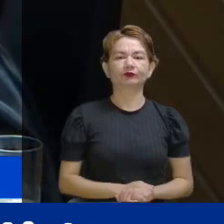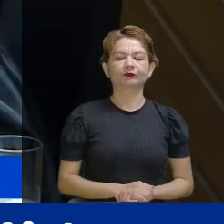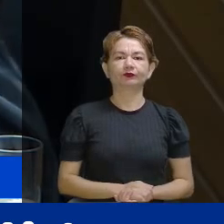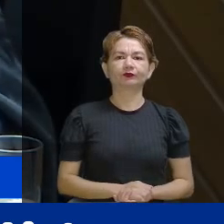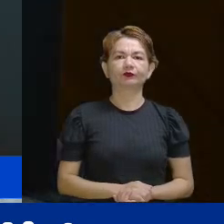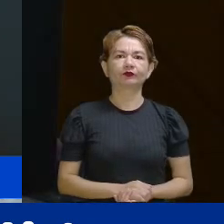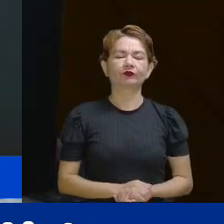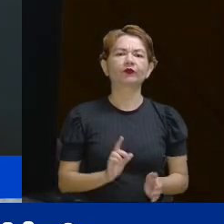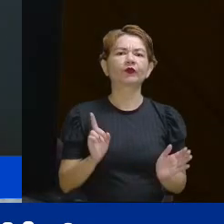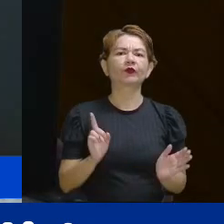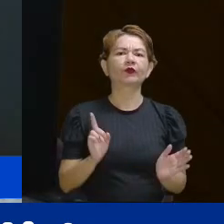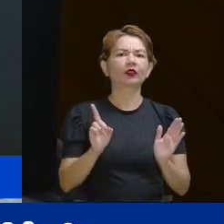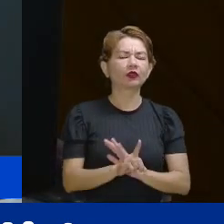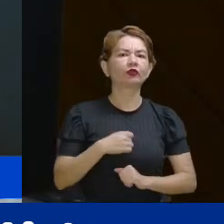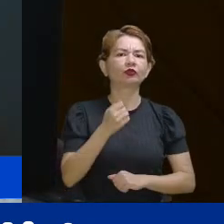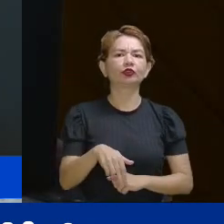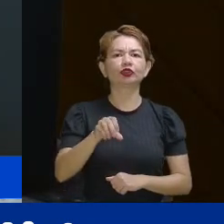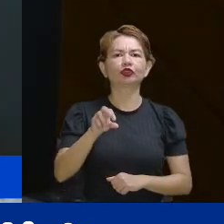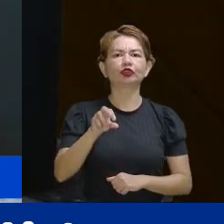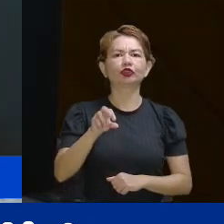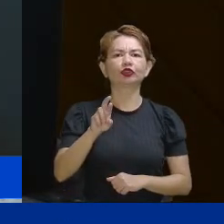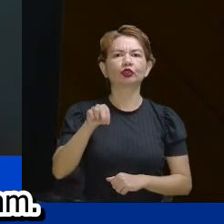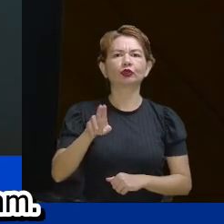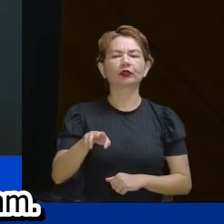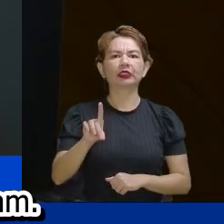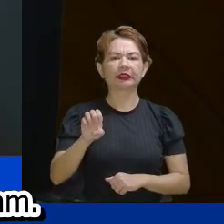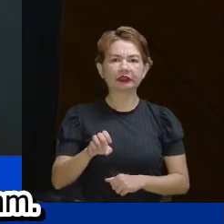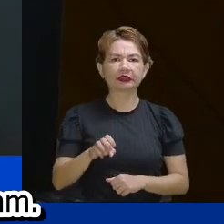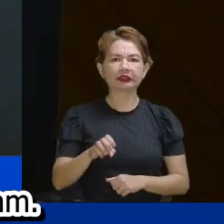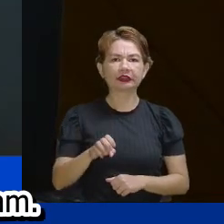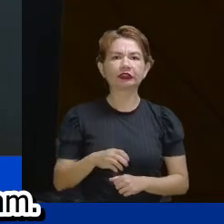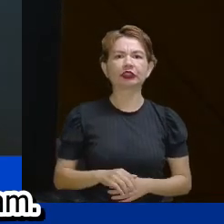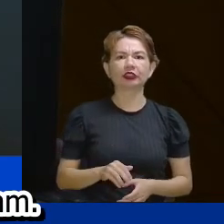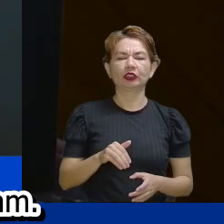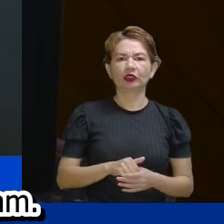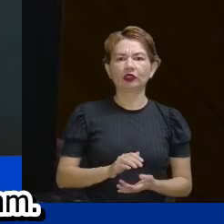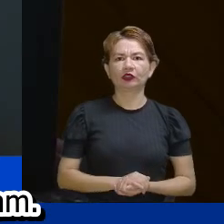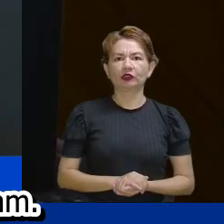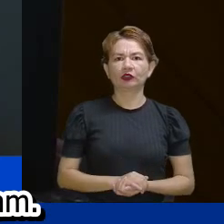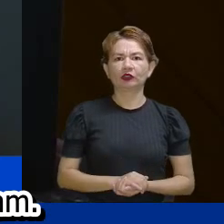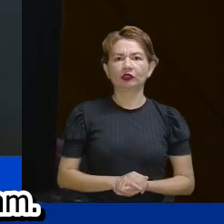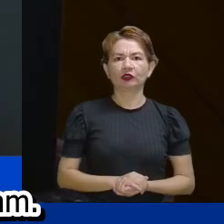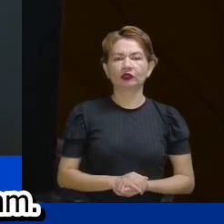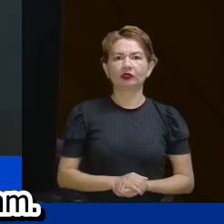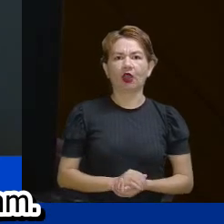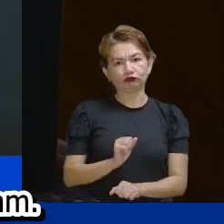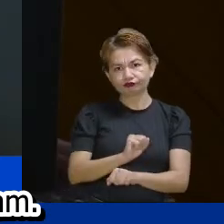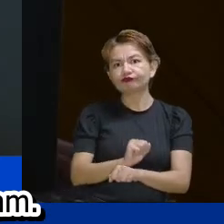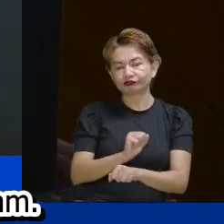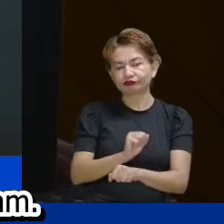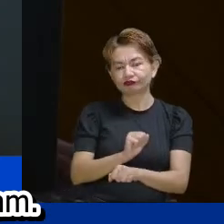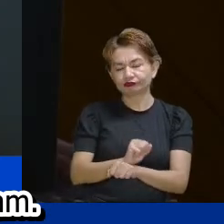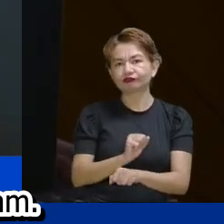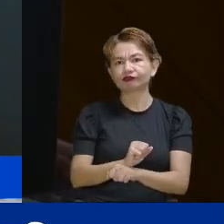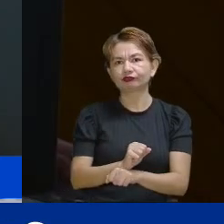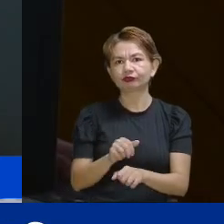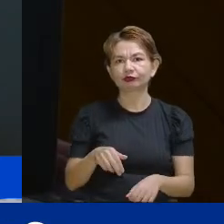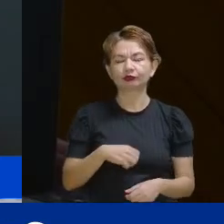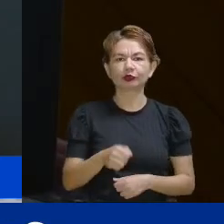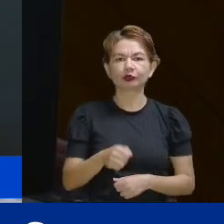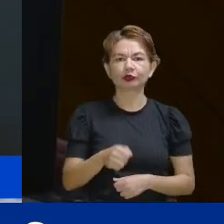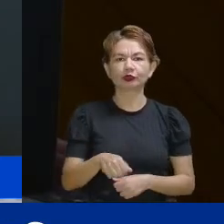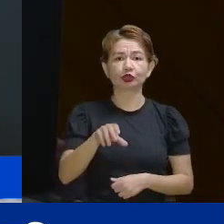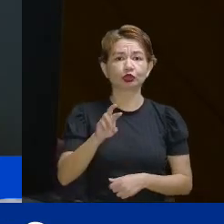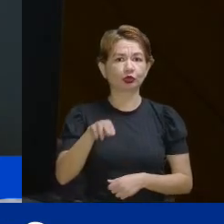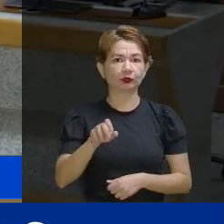Pergunto aos juízes Normande Souza e Rivaldo Valente que se querem antecipar os votos ou aguardam. Vou aguardar, senhor presidente. Eu antecipo porque eu